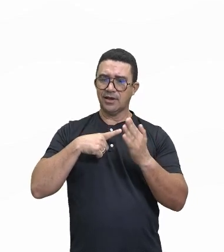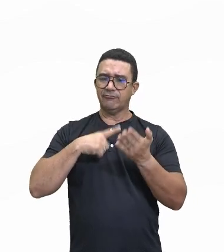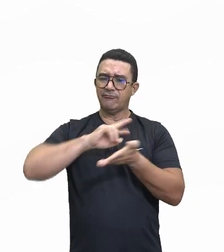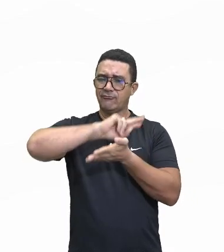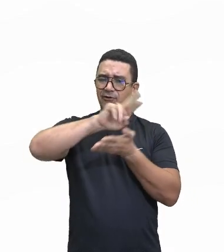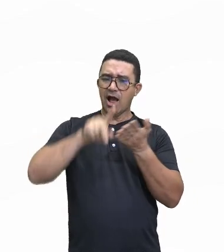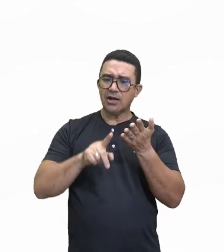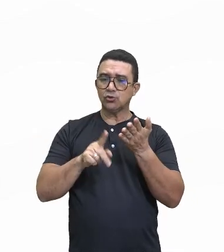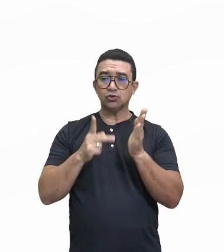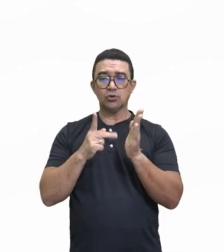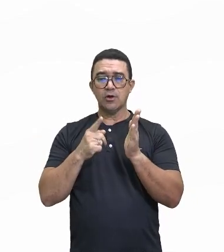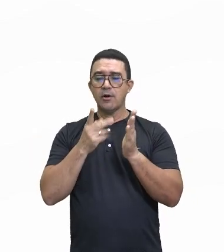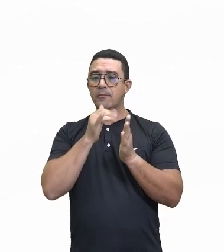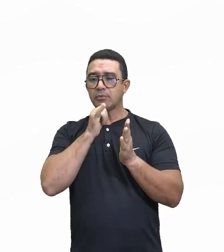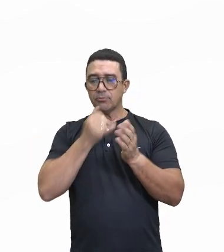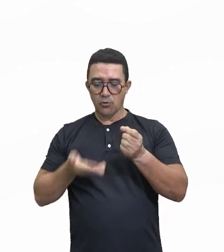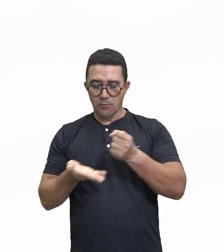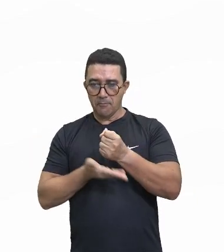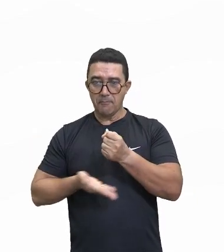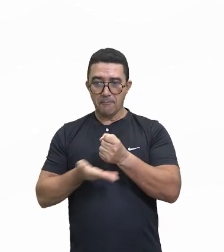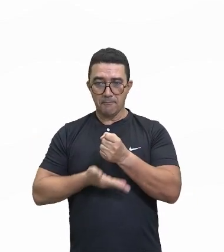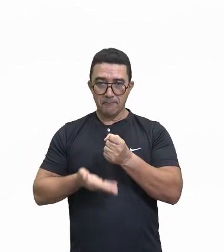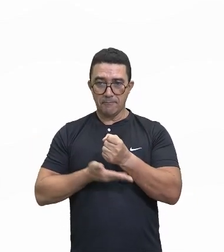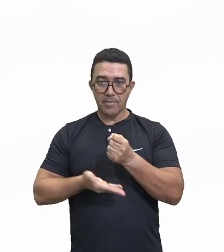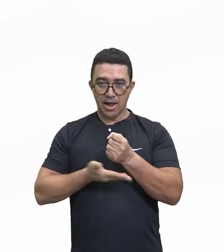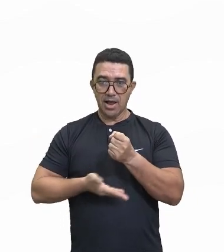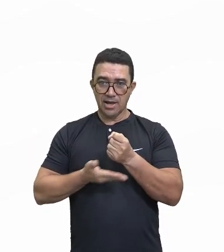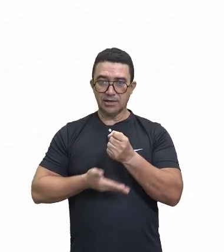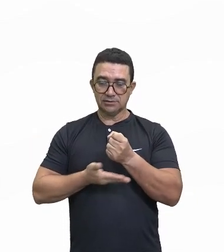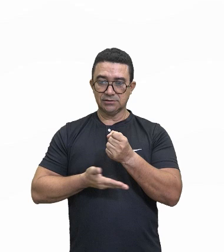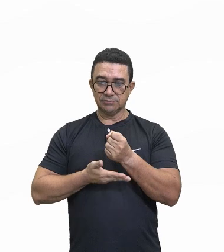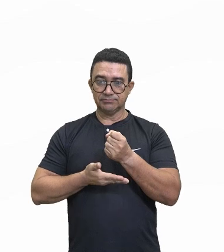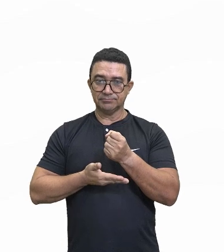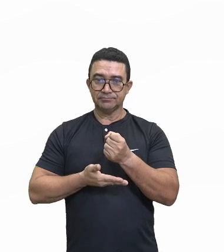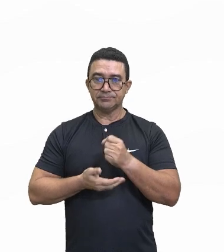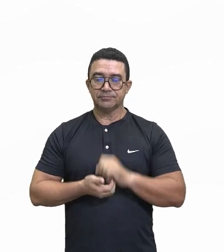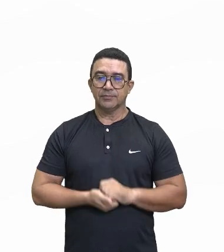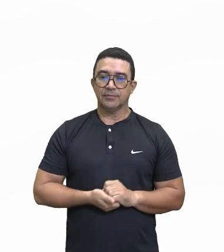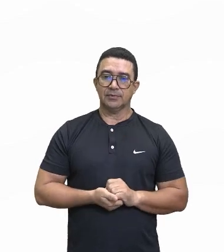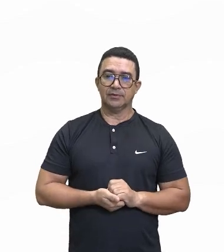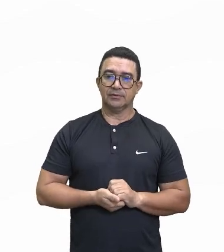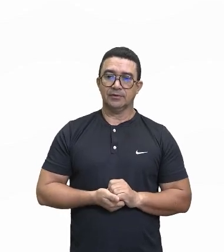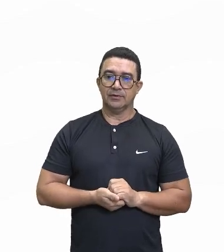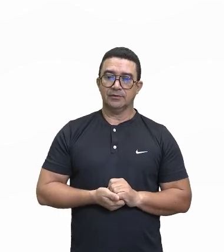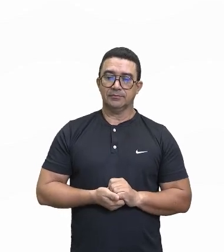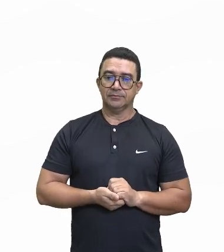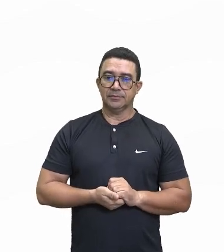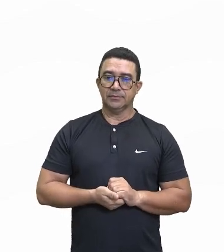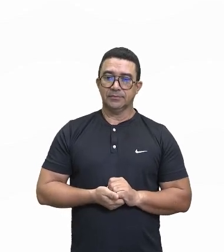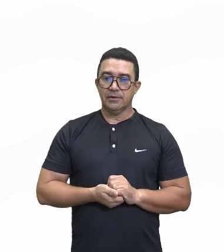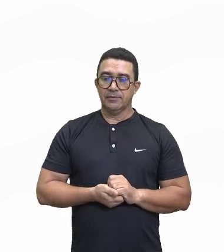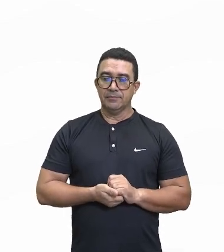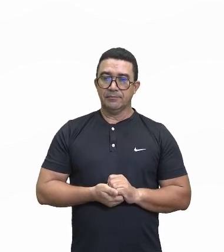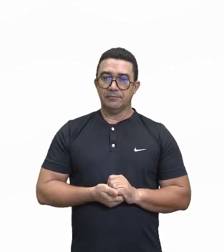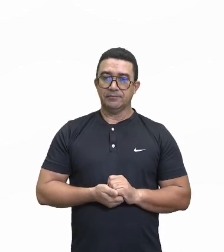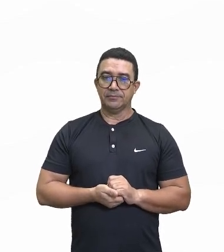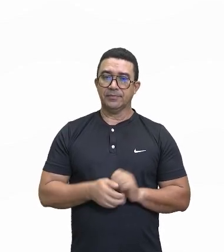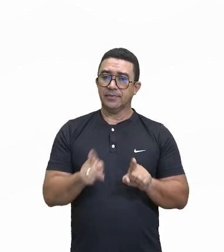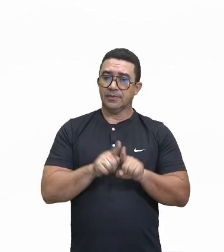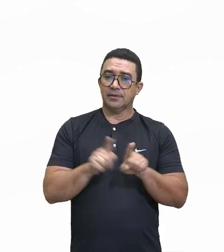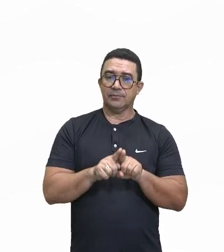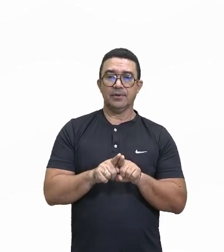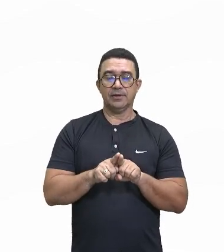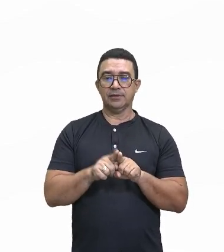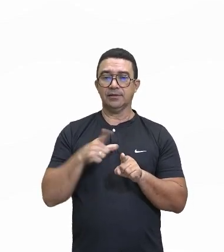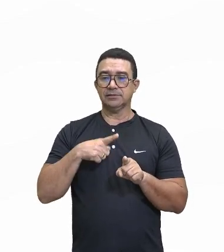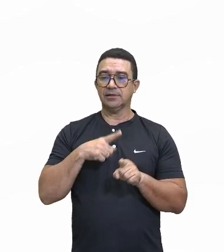pontos entre uma base em forma de polígono e um vértice que está em um